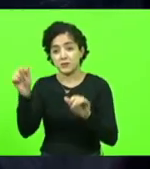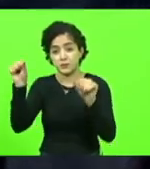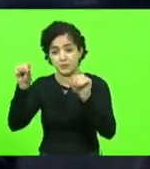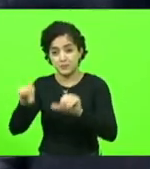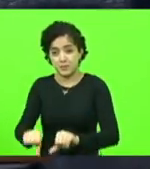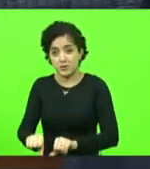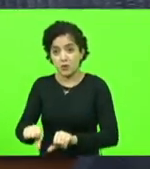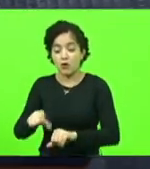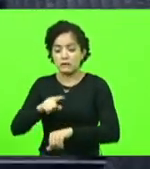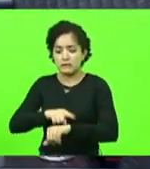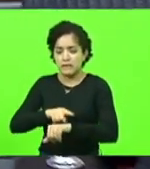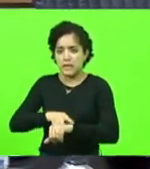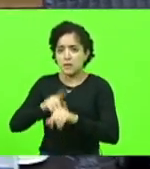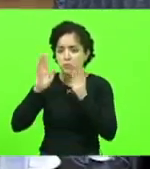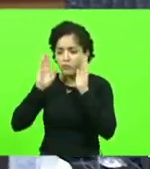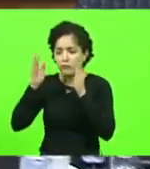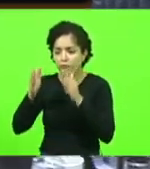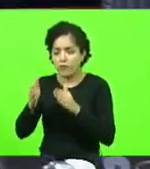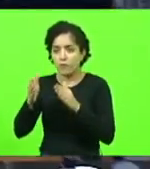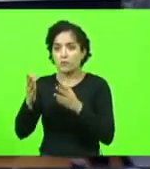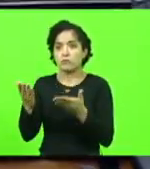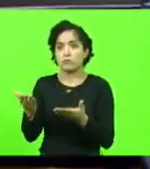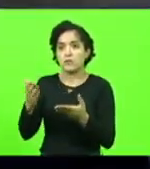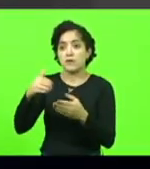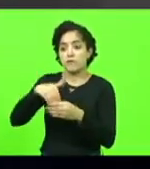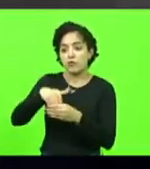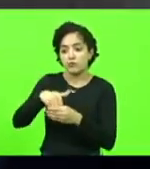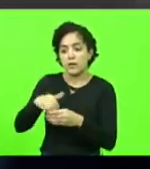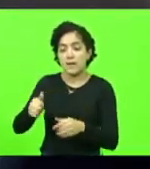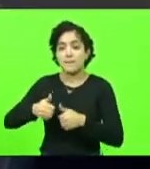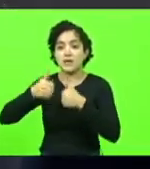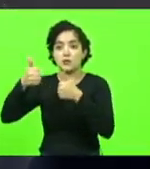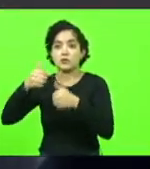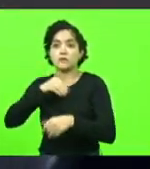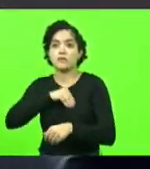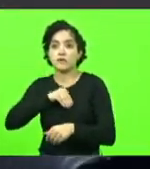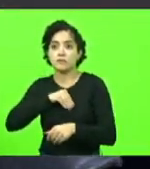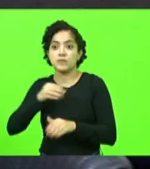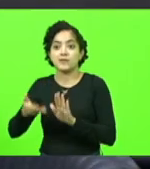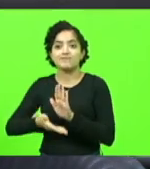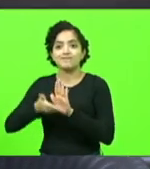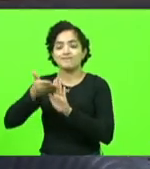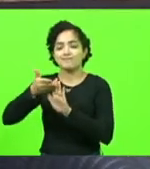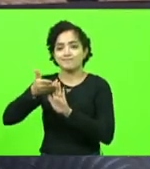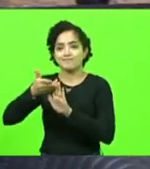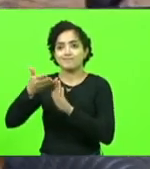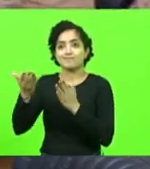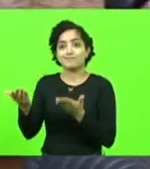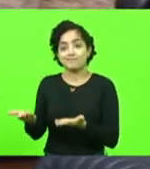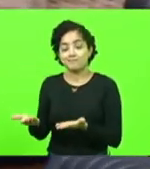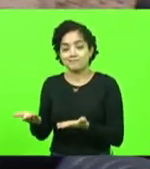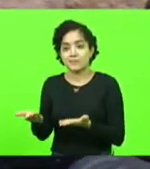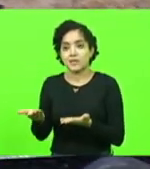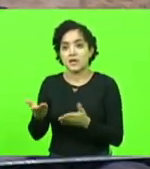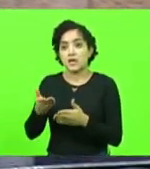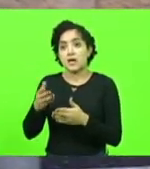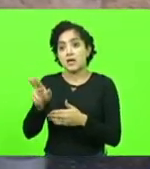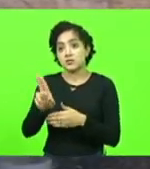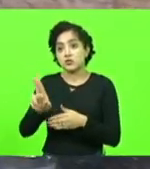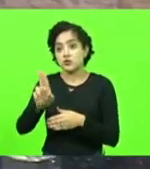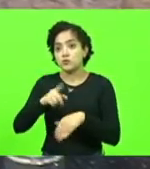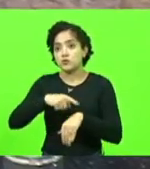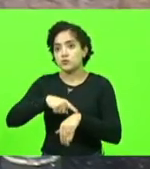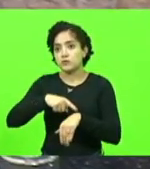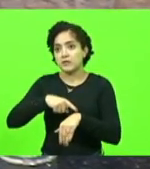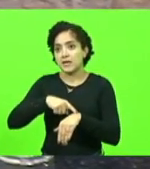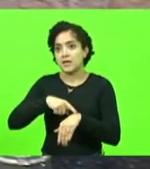do nosso tempo para votar melhorias ou aumentos salariais de servidores, quando nós usamos grande parte do nosso